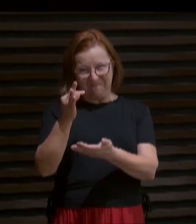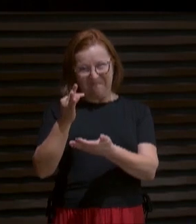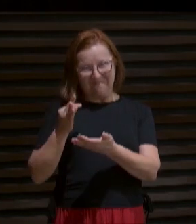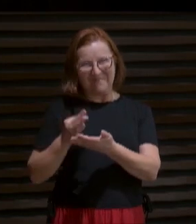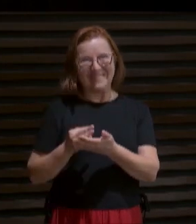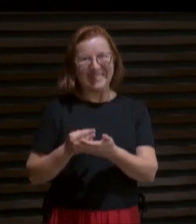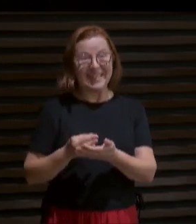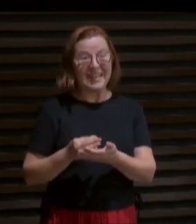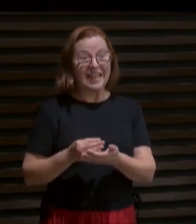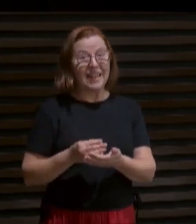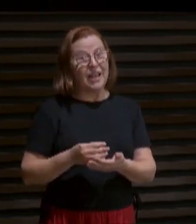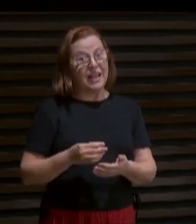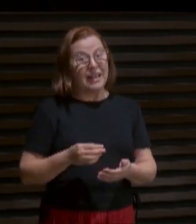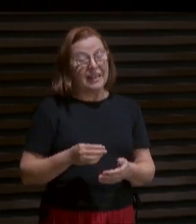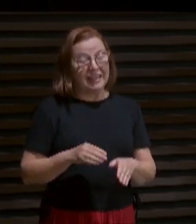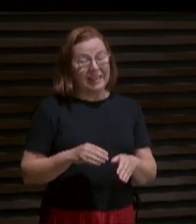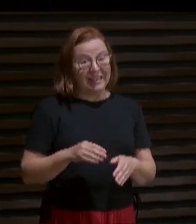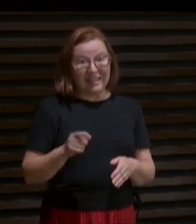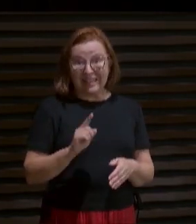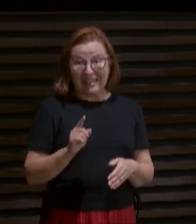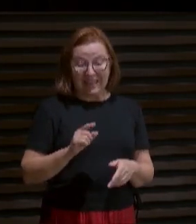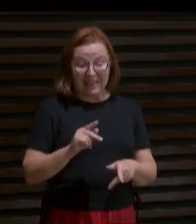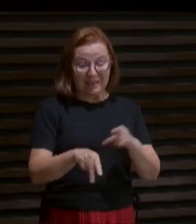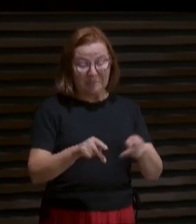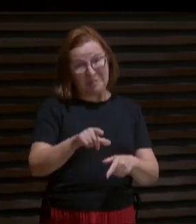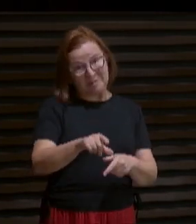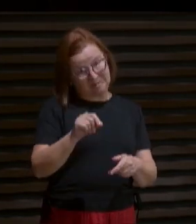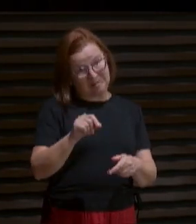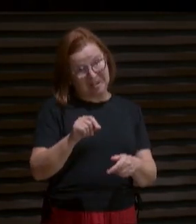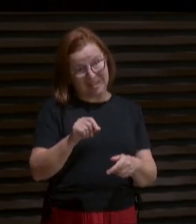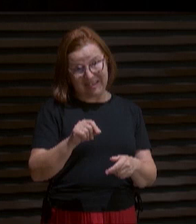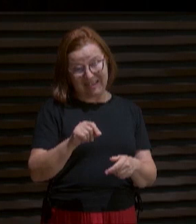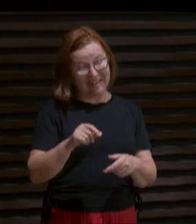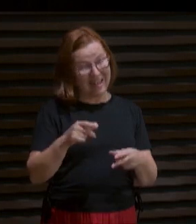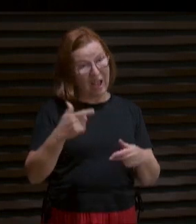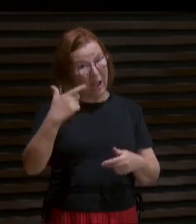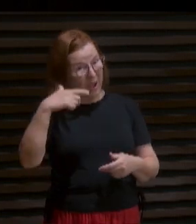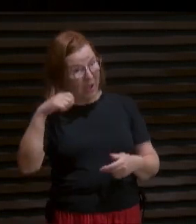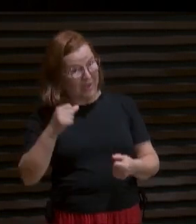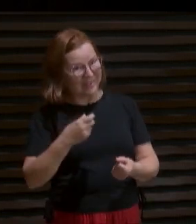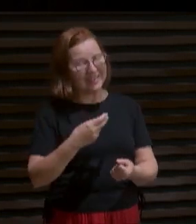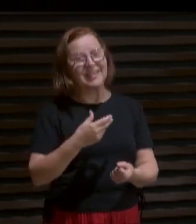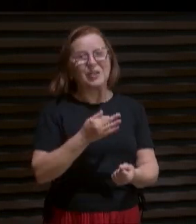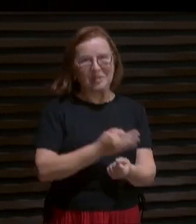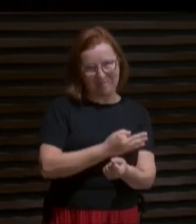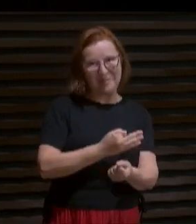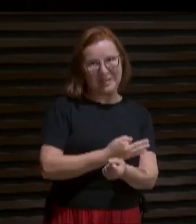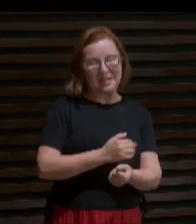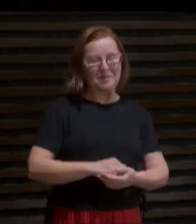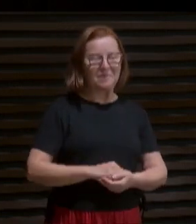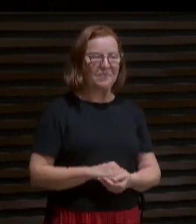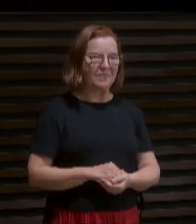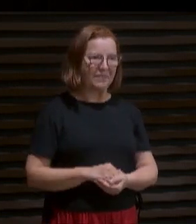Esta explicação é bem interessante, até foi o Fernando que me colocou. Eu já tinha lido isso de um